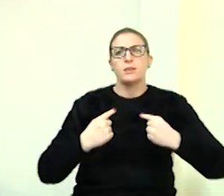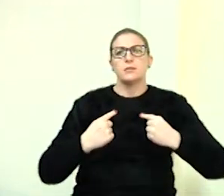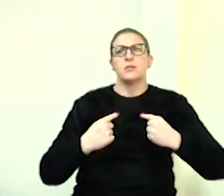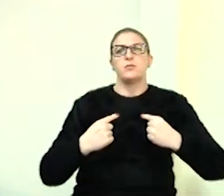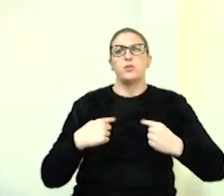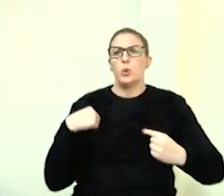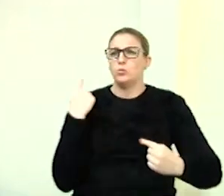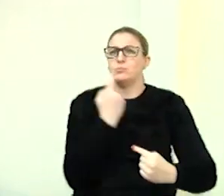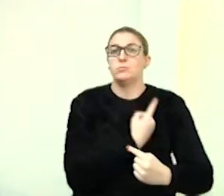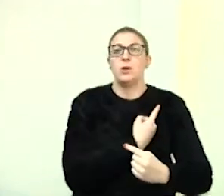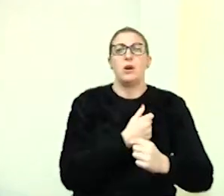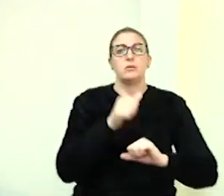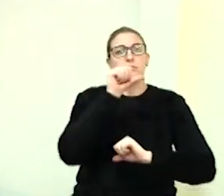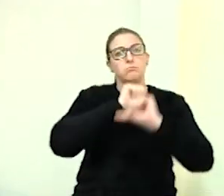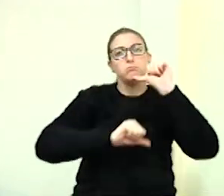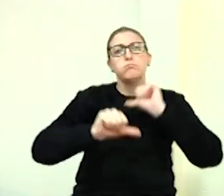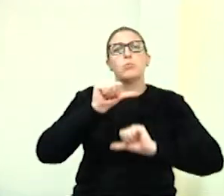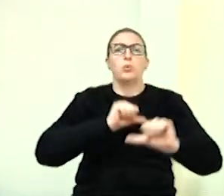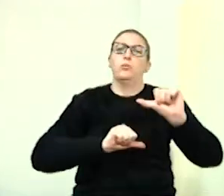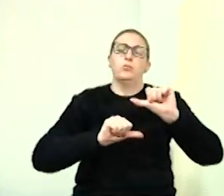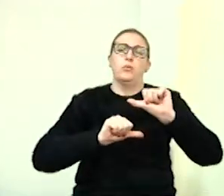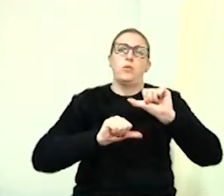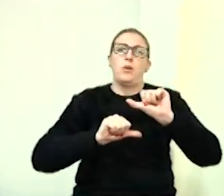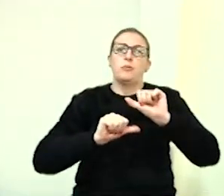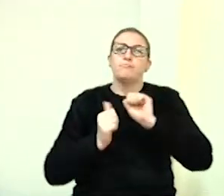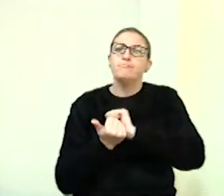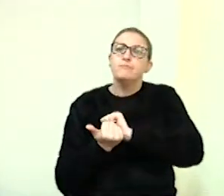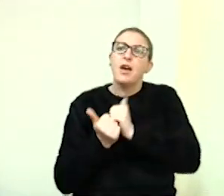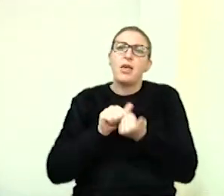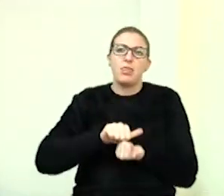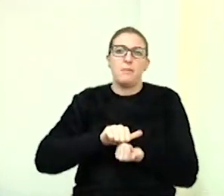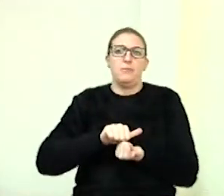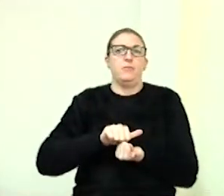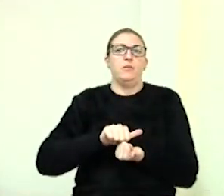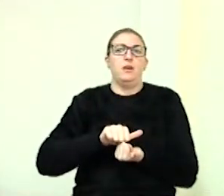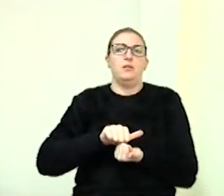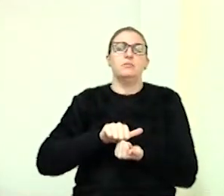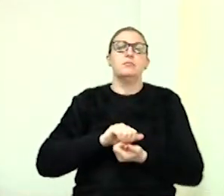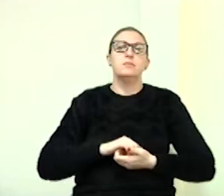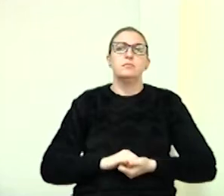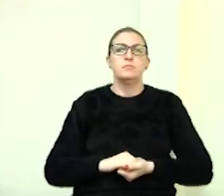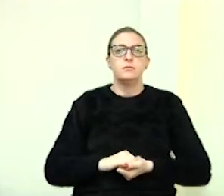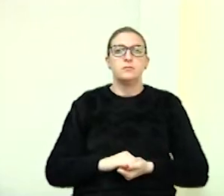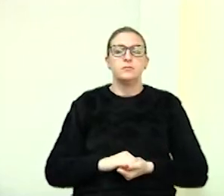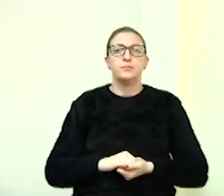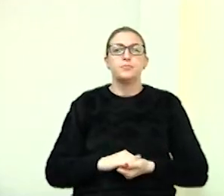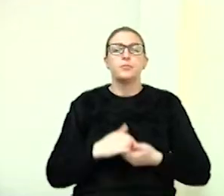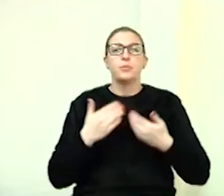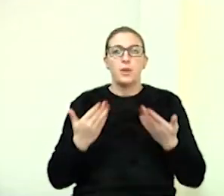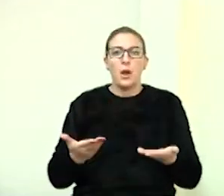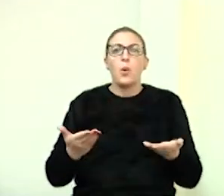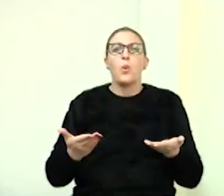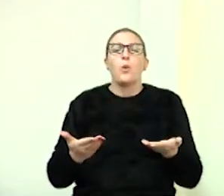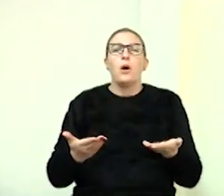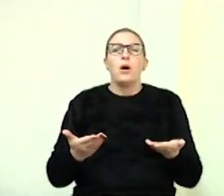renovar, de nos adaptar. Então, fico aqui,